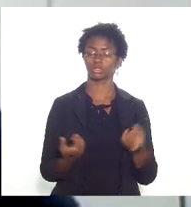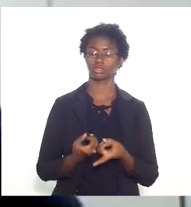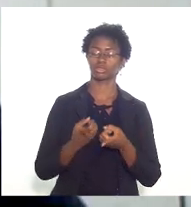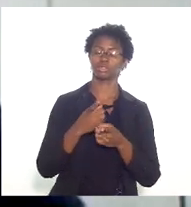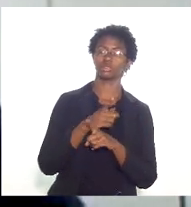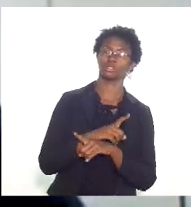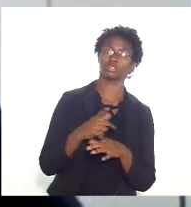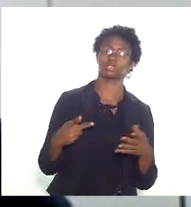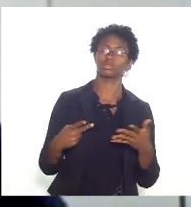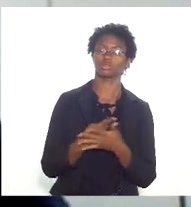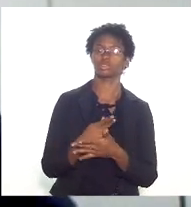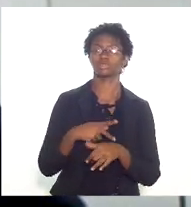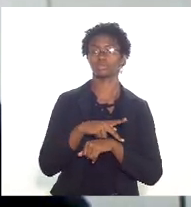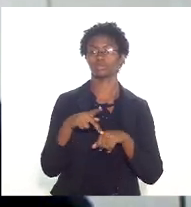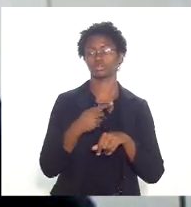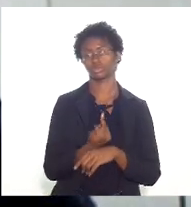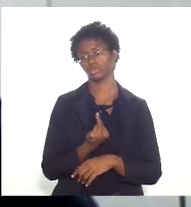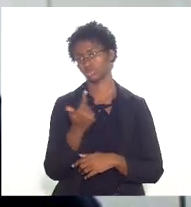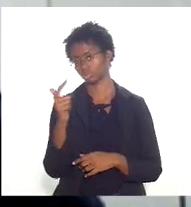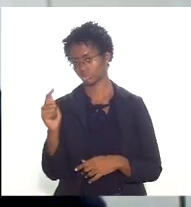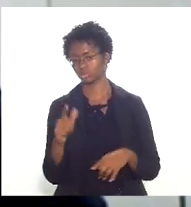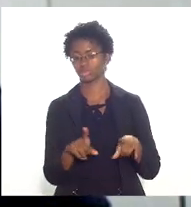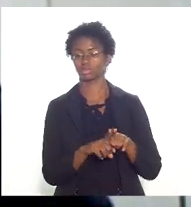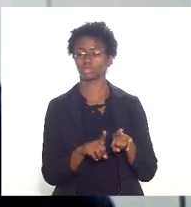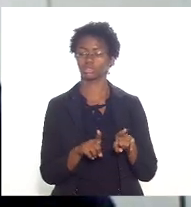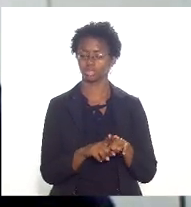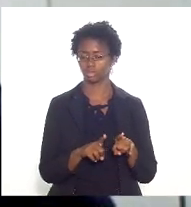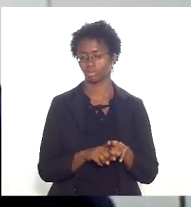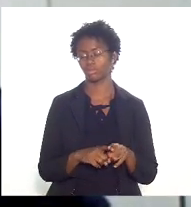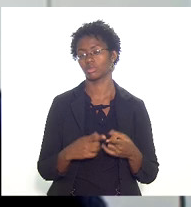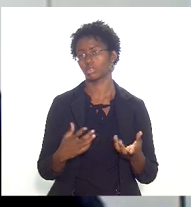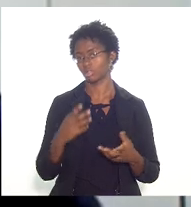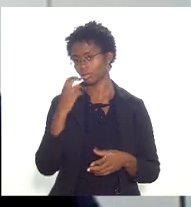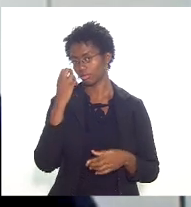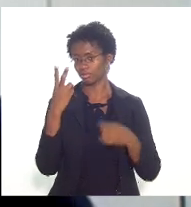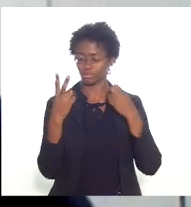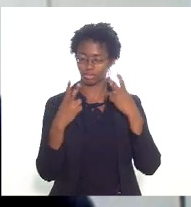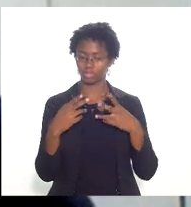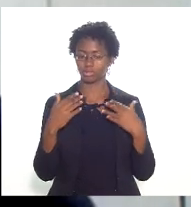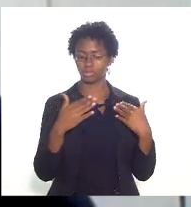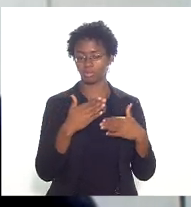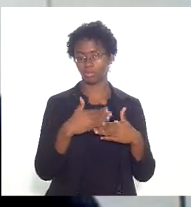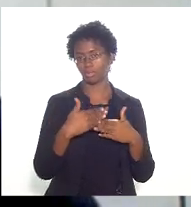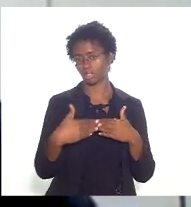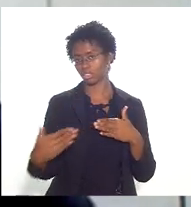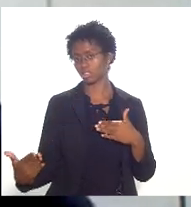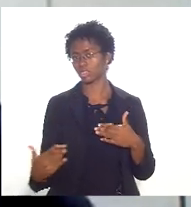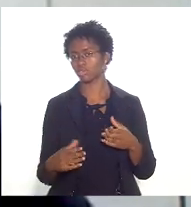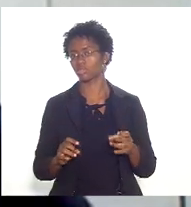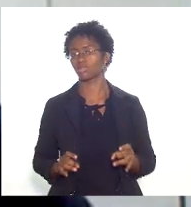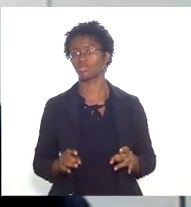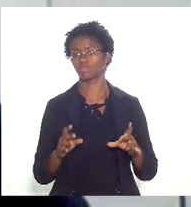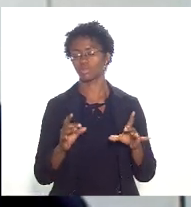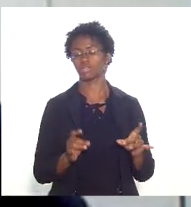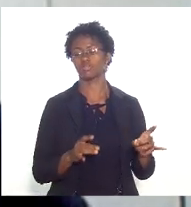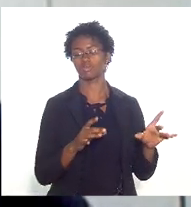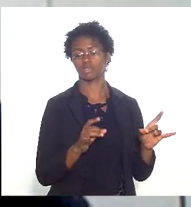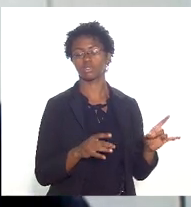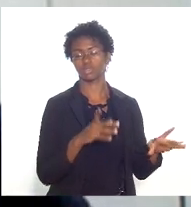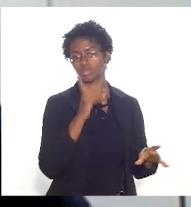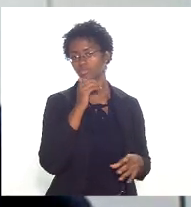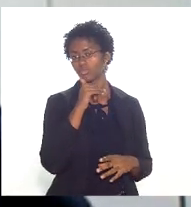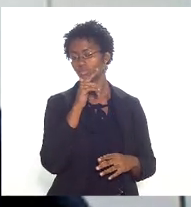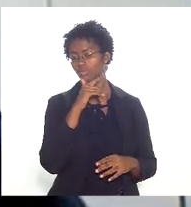o que tem acontecido em outros países que inclusive reverão processos de privatização é de serviço de